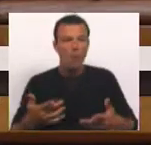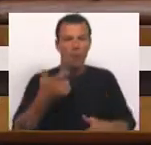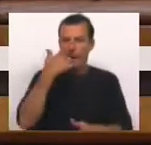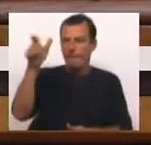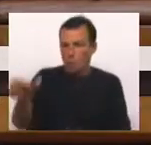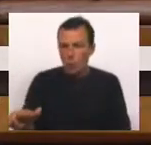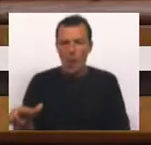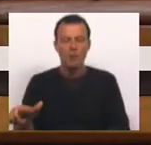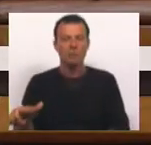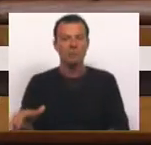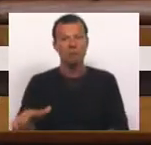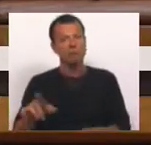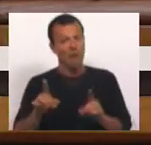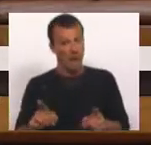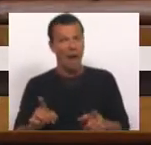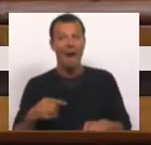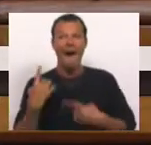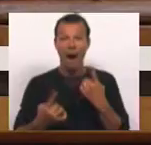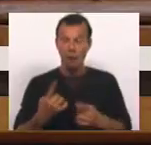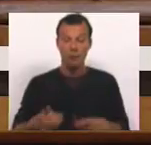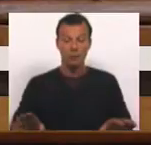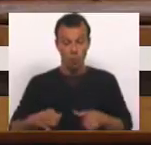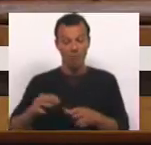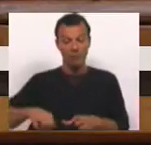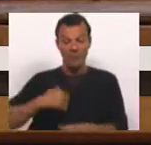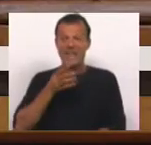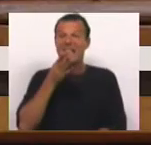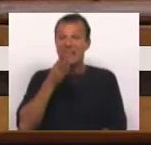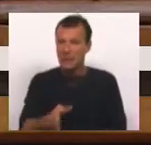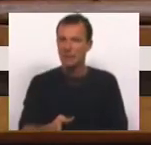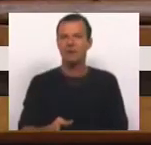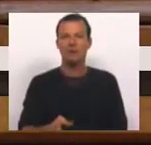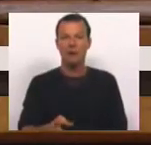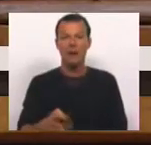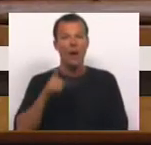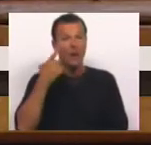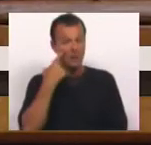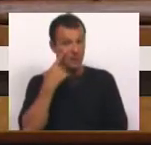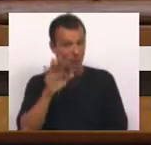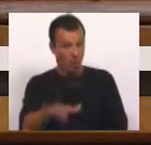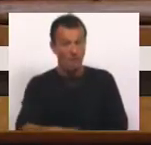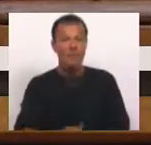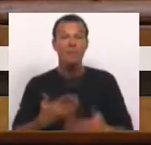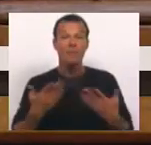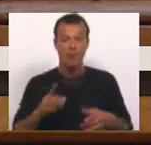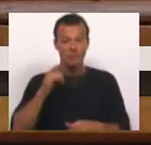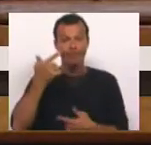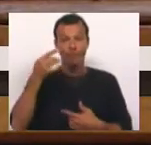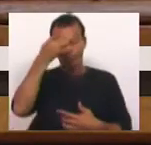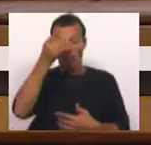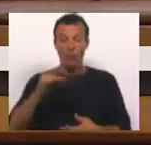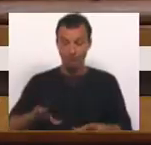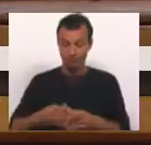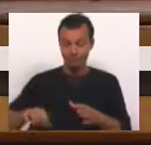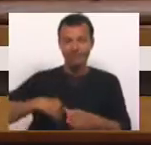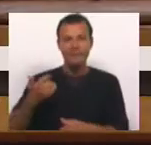pessoa em causa é um pressuposto que os Verdes acautelam no projeto que apresentam. Na perspectiva dos Verdes, tanto deve ser